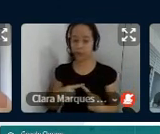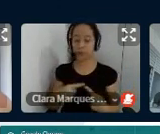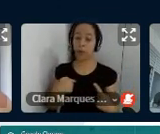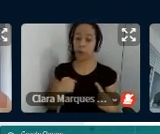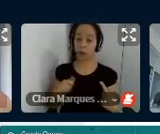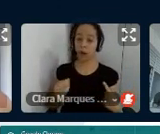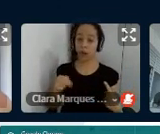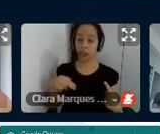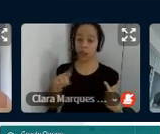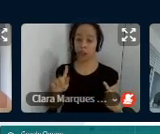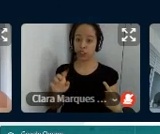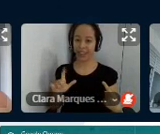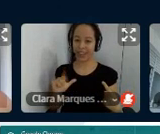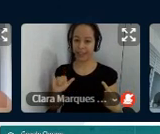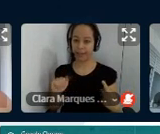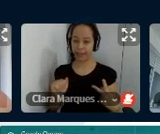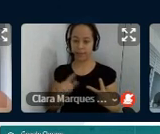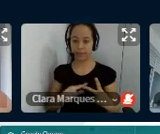oi